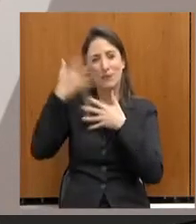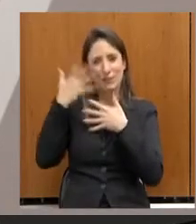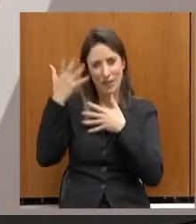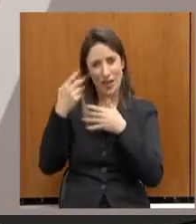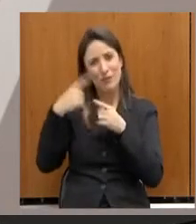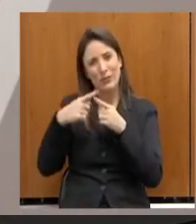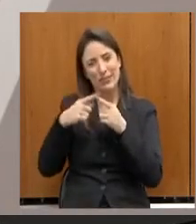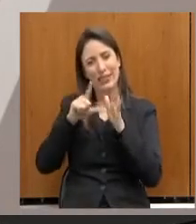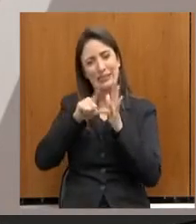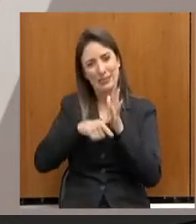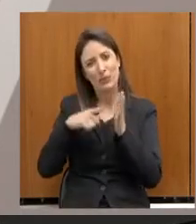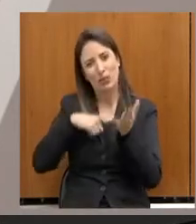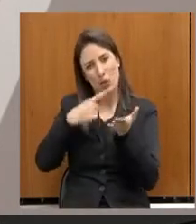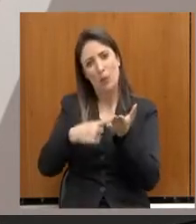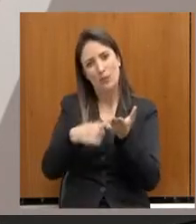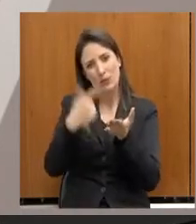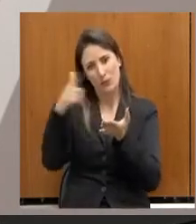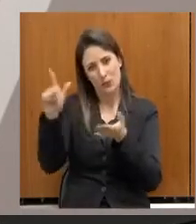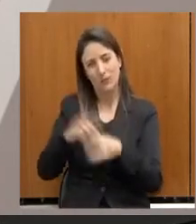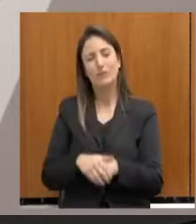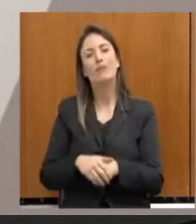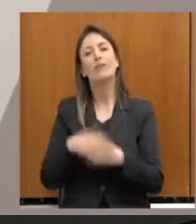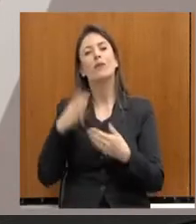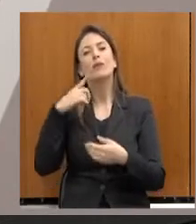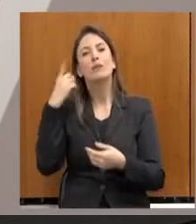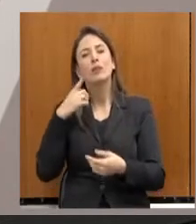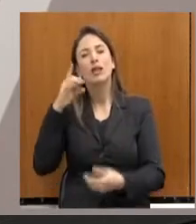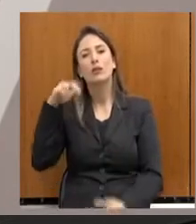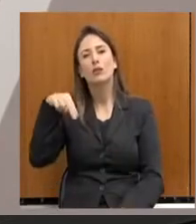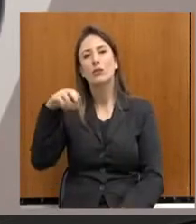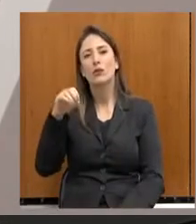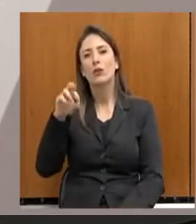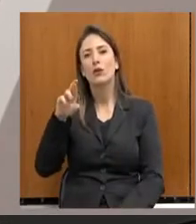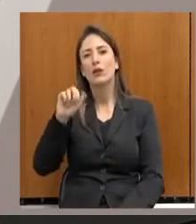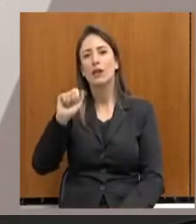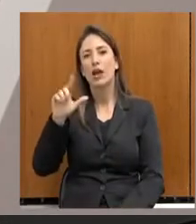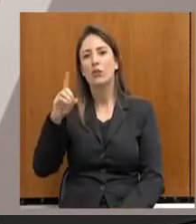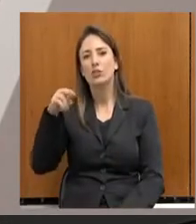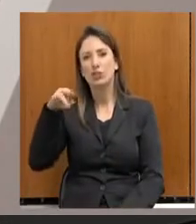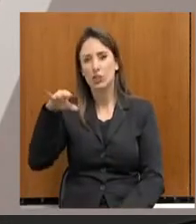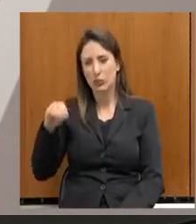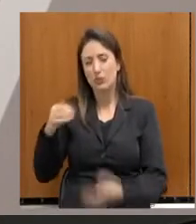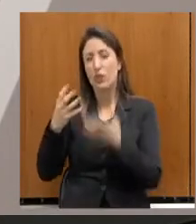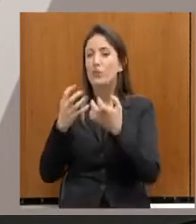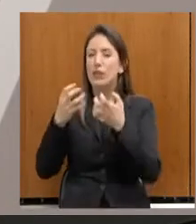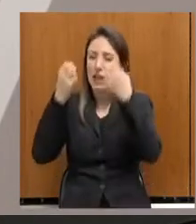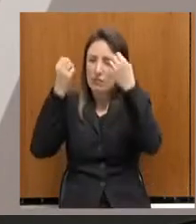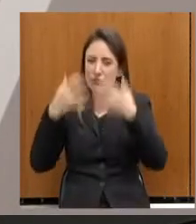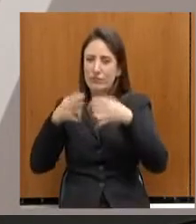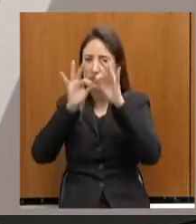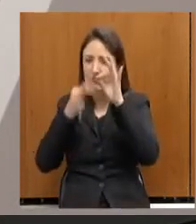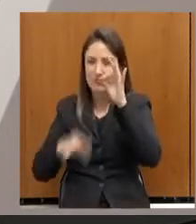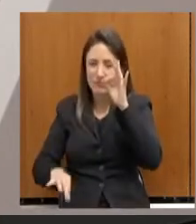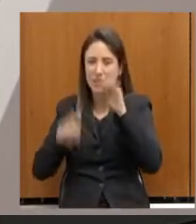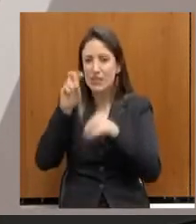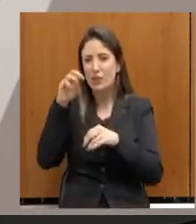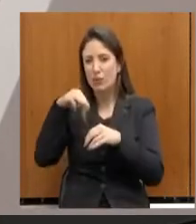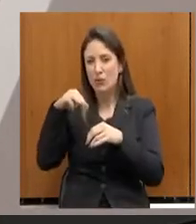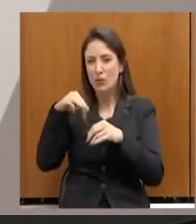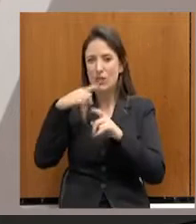compromisso Deputado Noraldino não gostaria se eu pudesse a 15 minutos e depois eu não teria o outro no final não tá